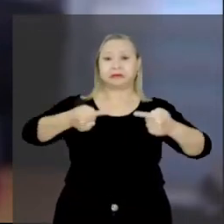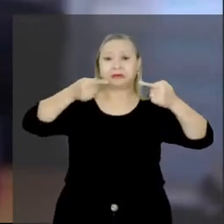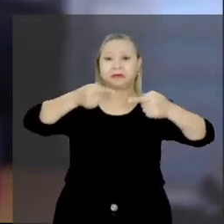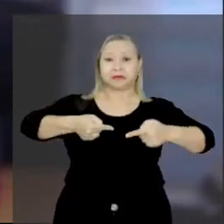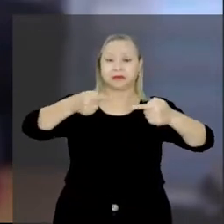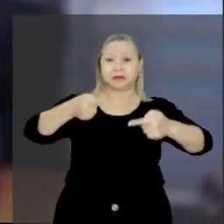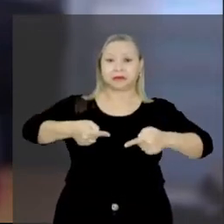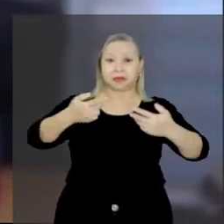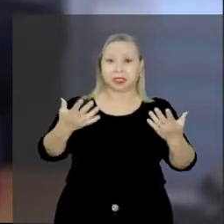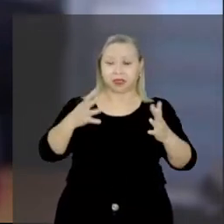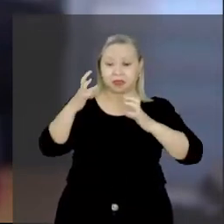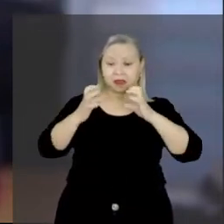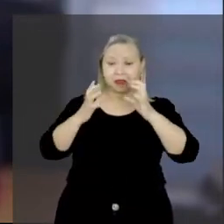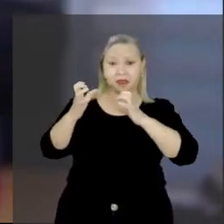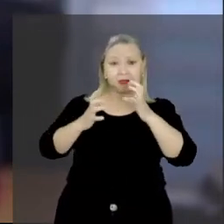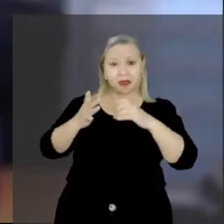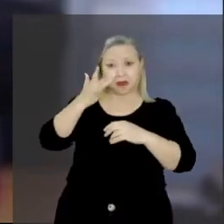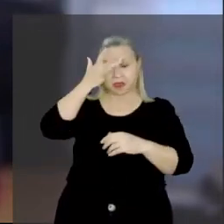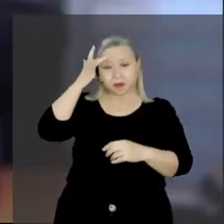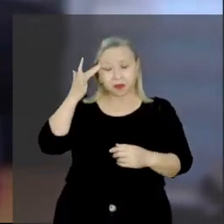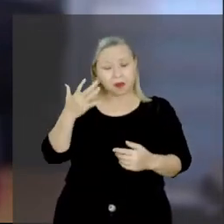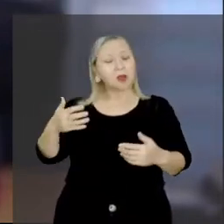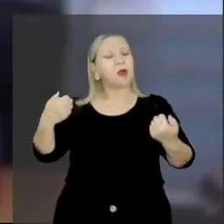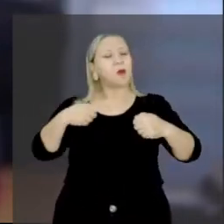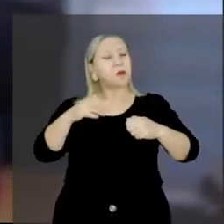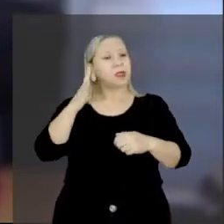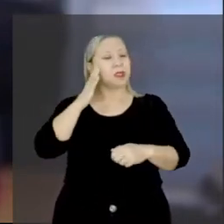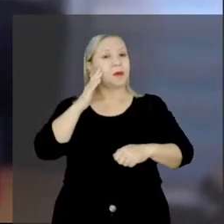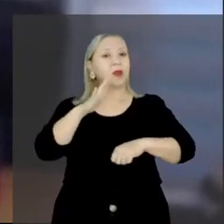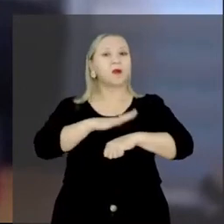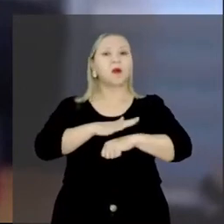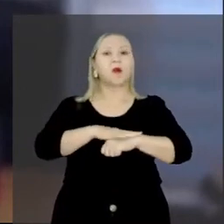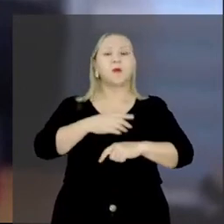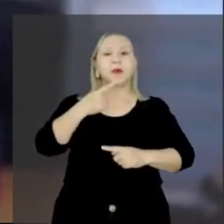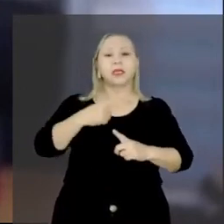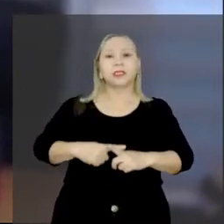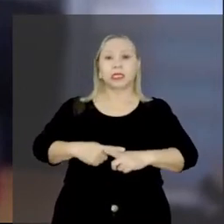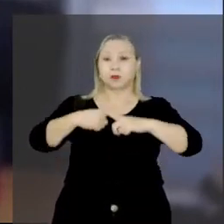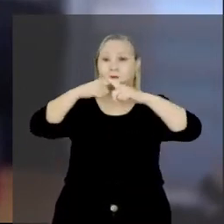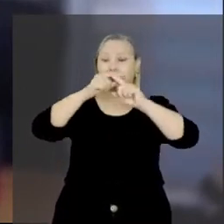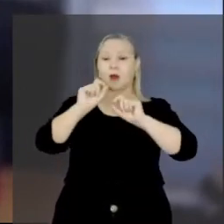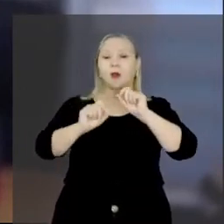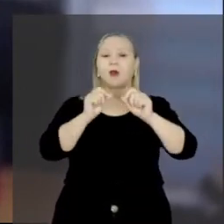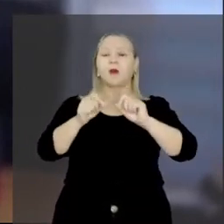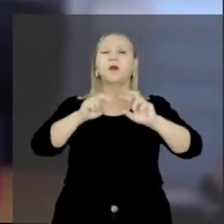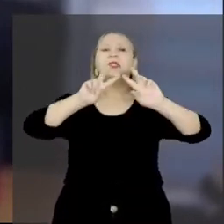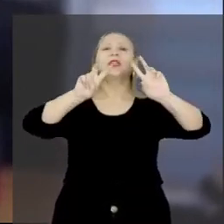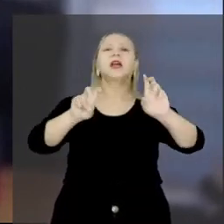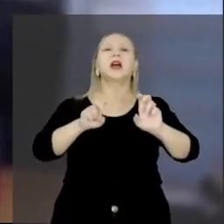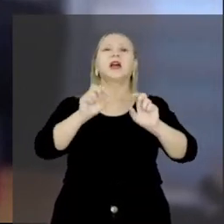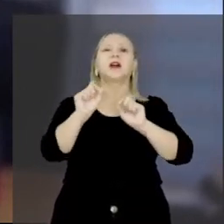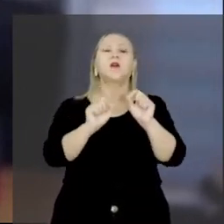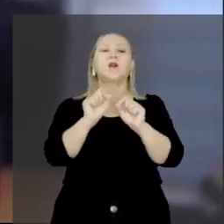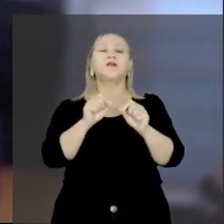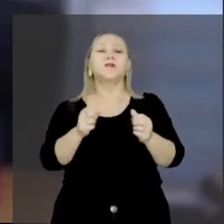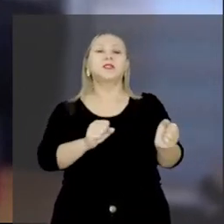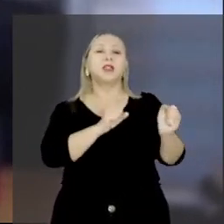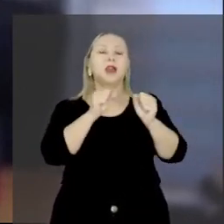que eu vou deixar de conversar com o Serra. Sabe, eu tenho amizades históricas com essa gente e se em algum momento a gente